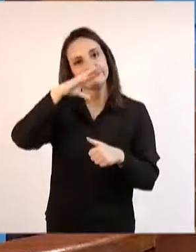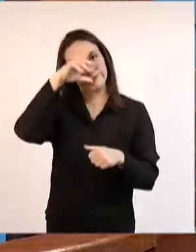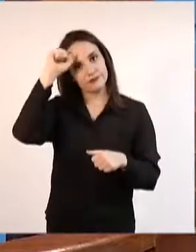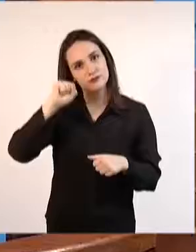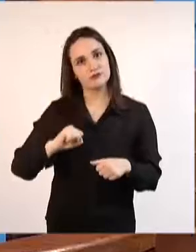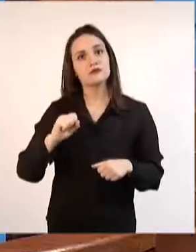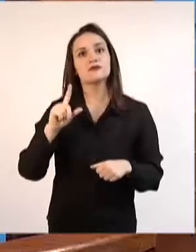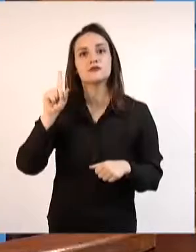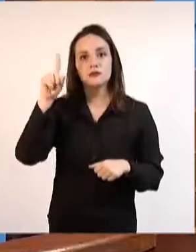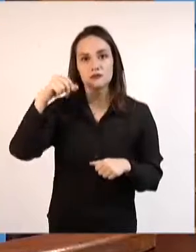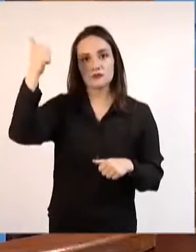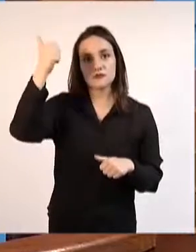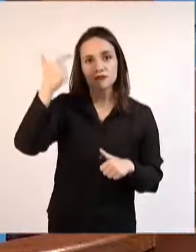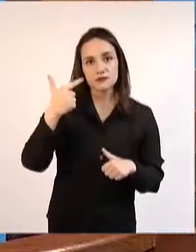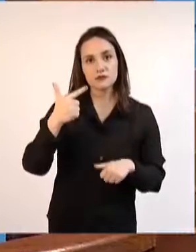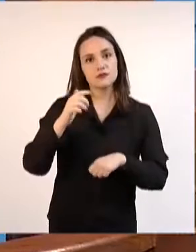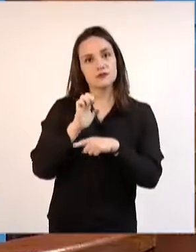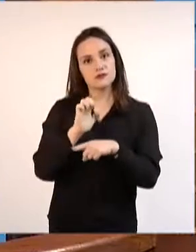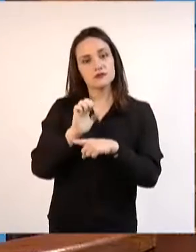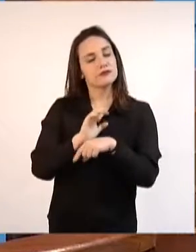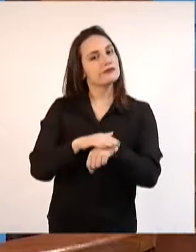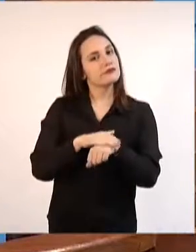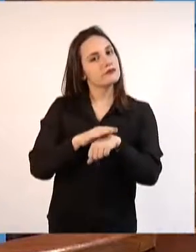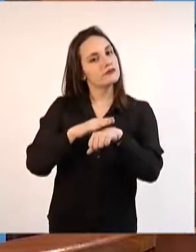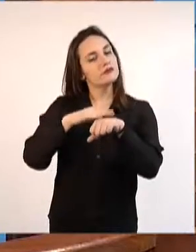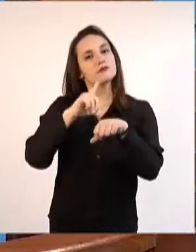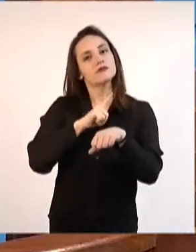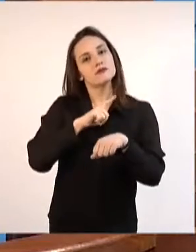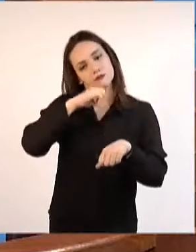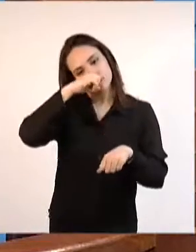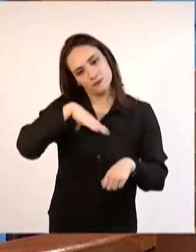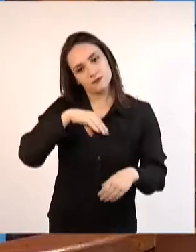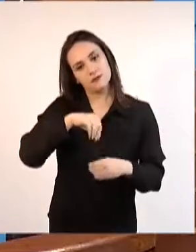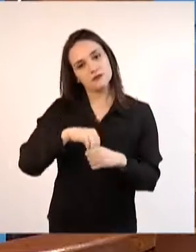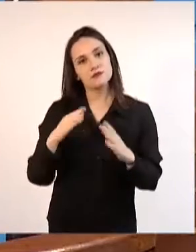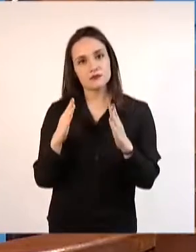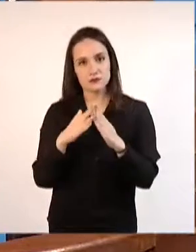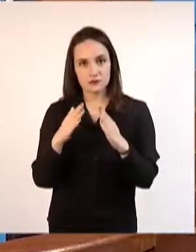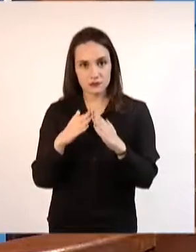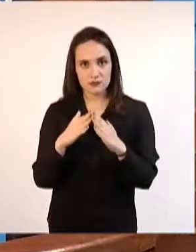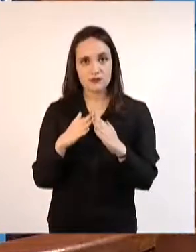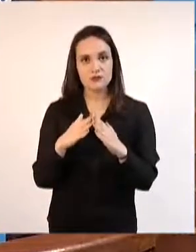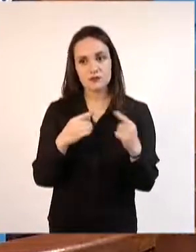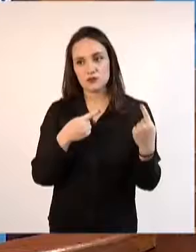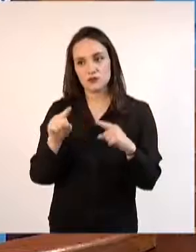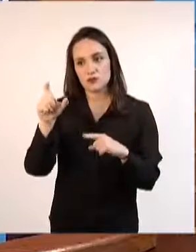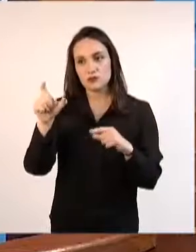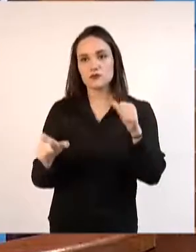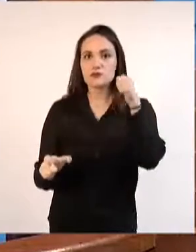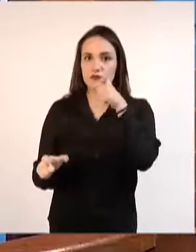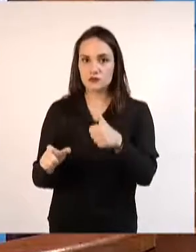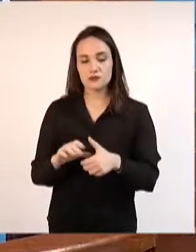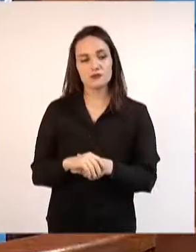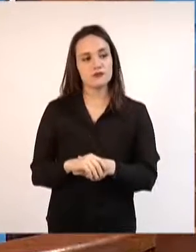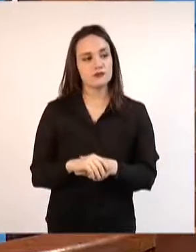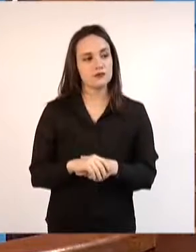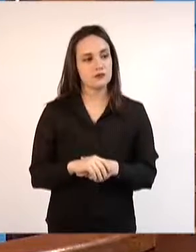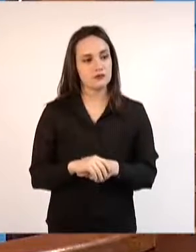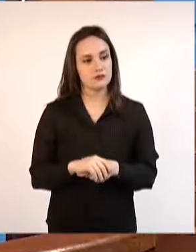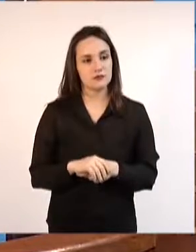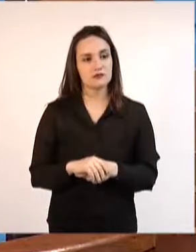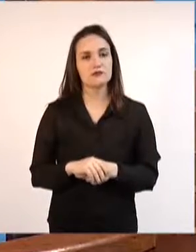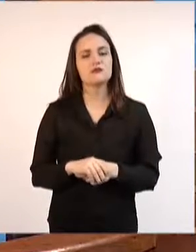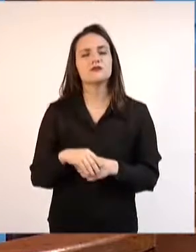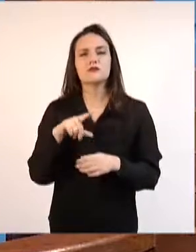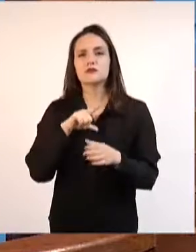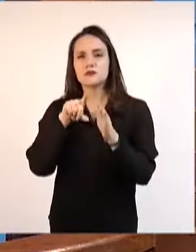o segundo estado brasileiro onde há o maior número de casos de violência contra a mulher. Segundo os últimos